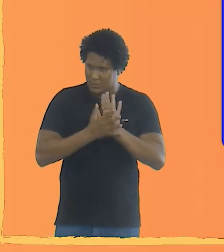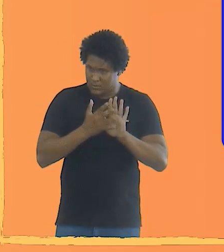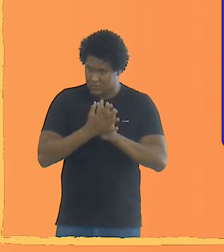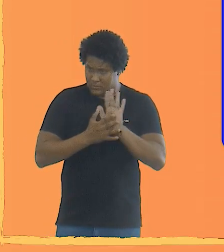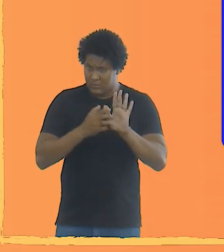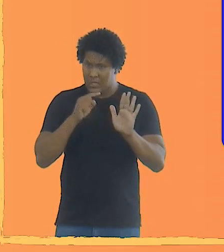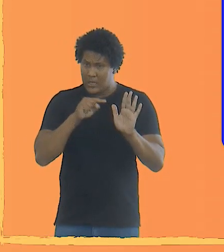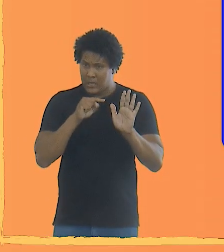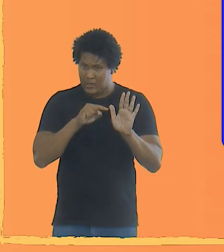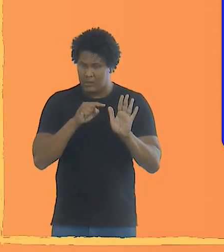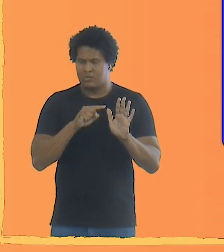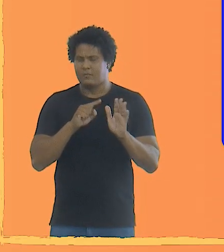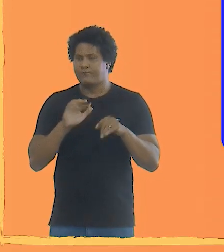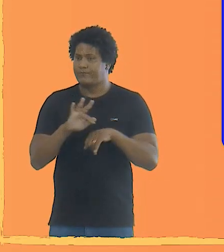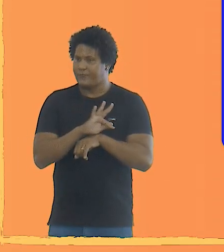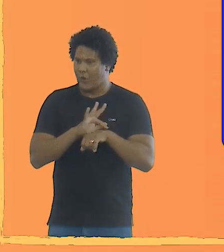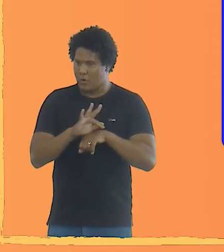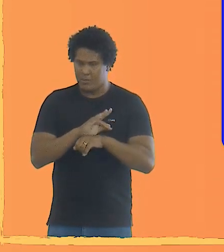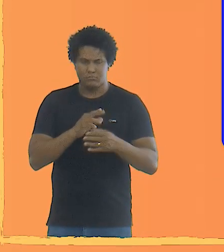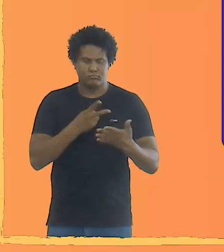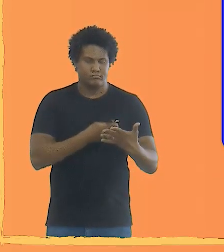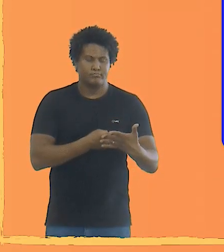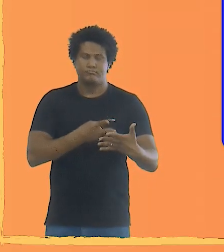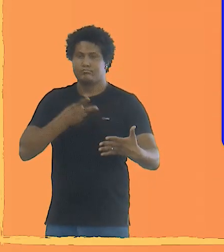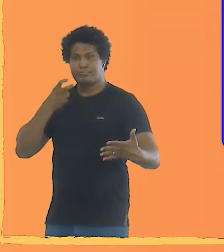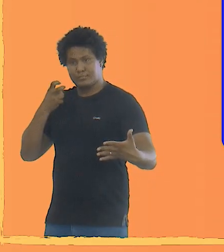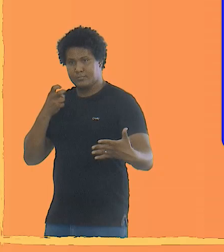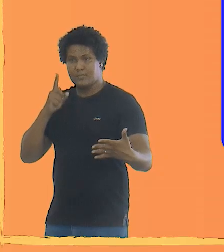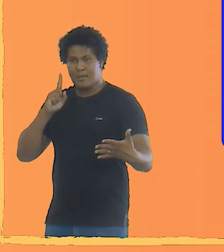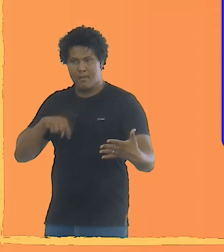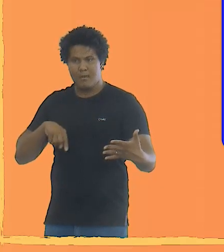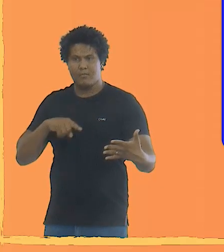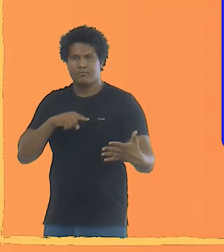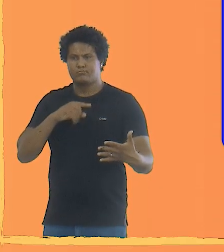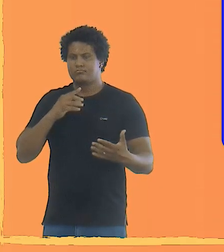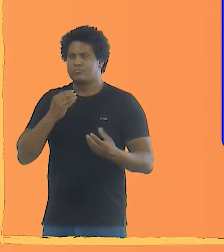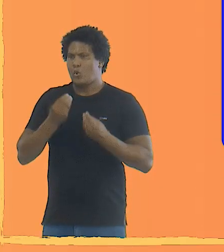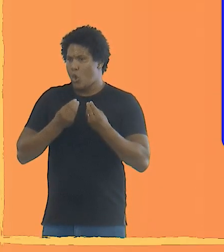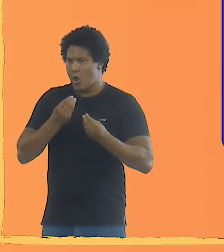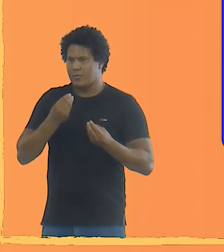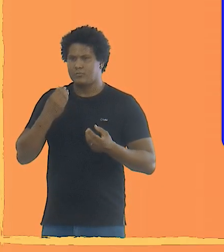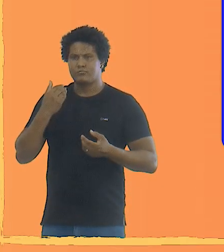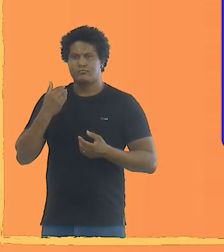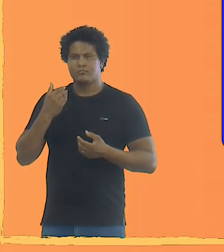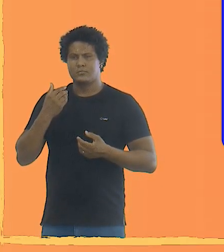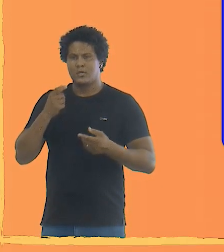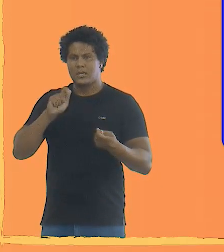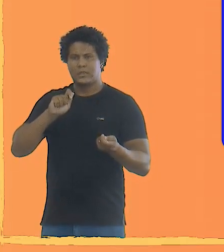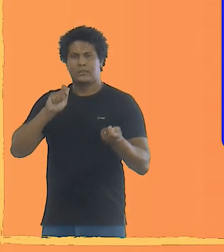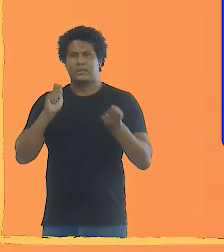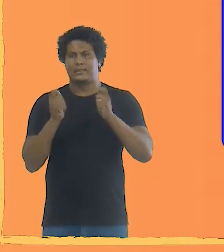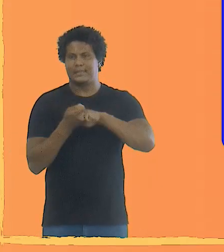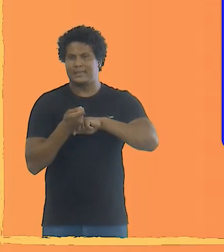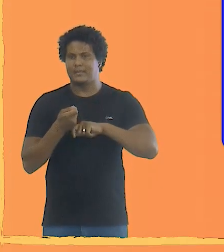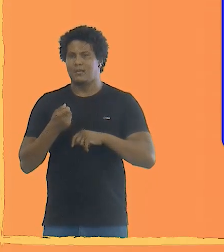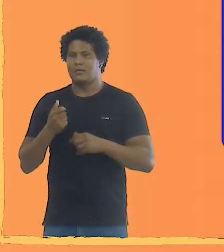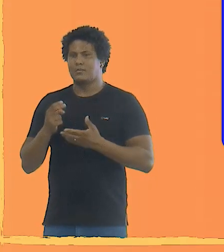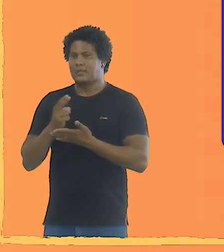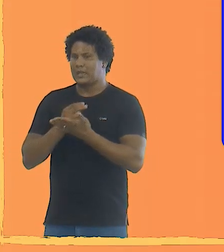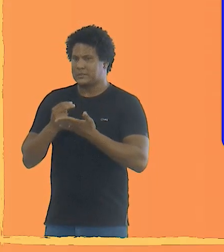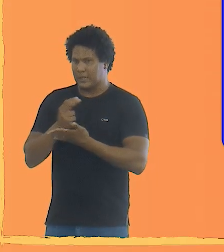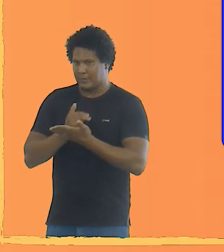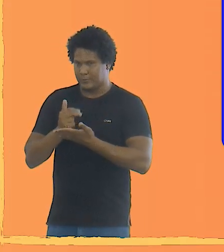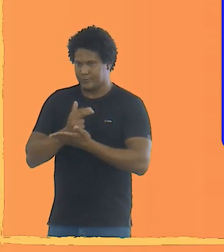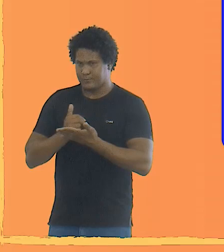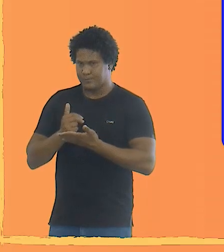linguagem formal e transformei essa linguagem num desenho. Pessoal, observar, verificar um